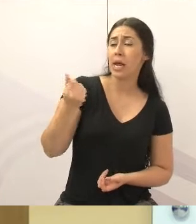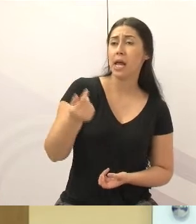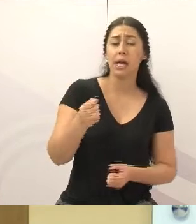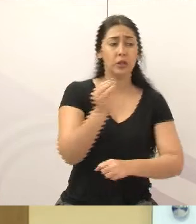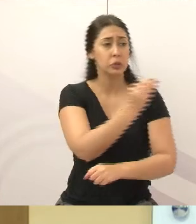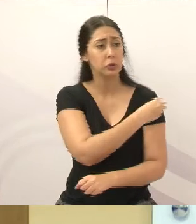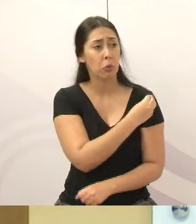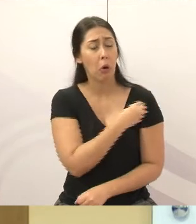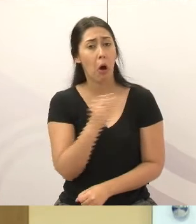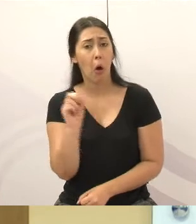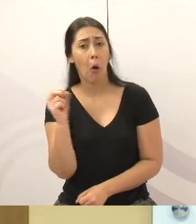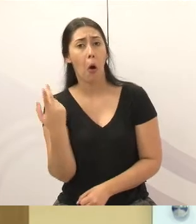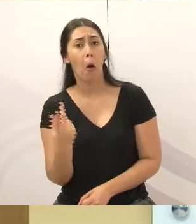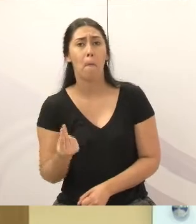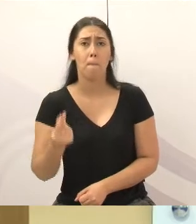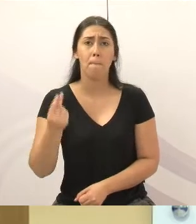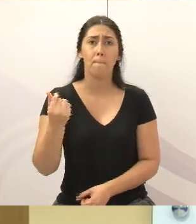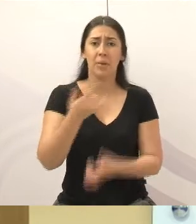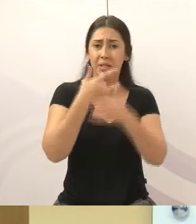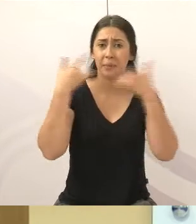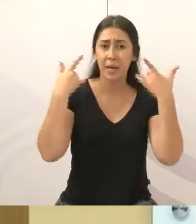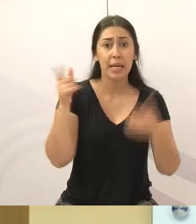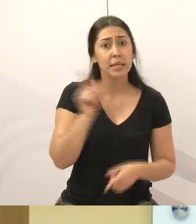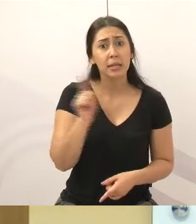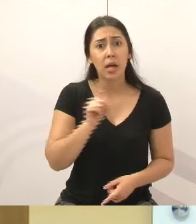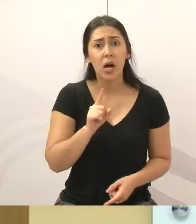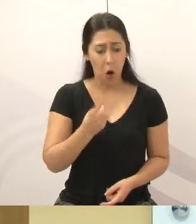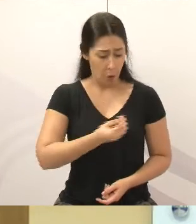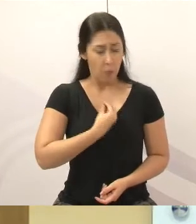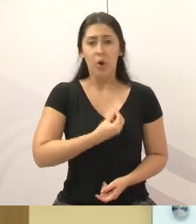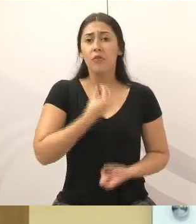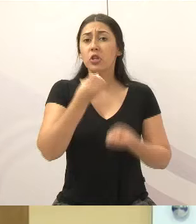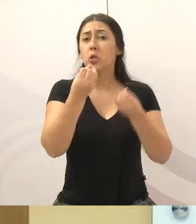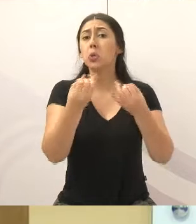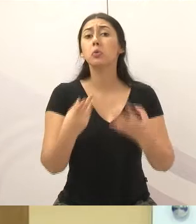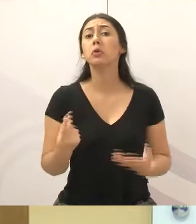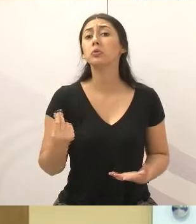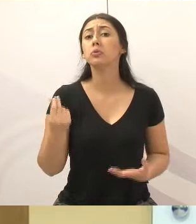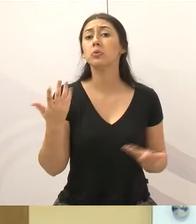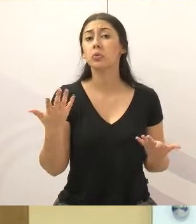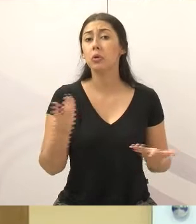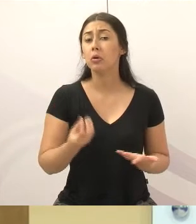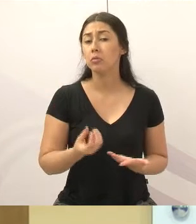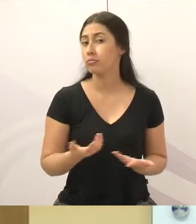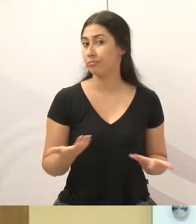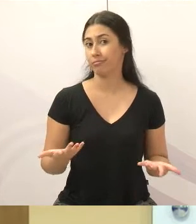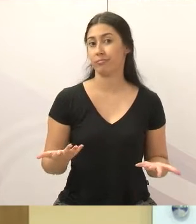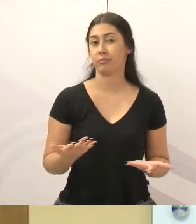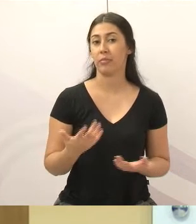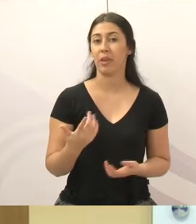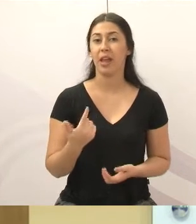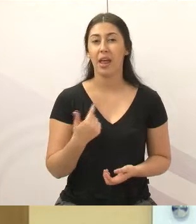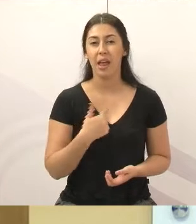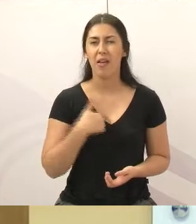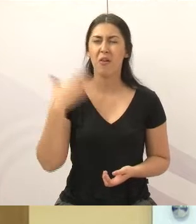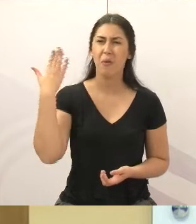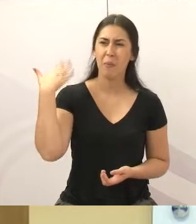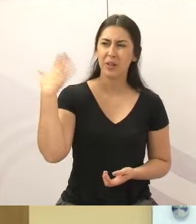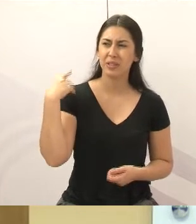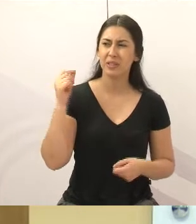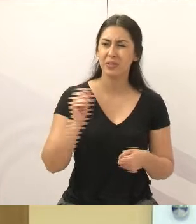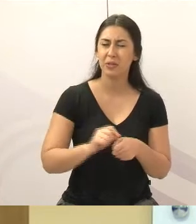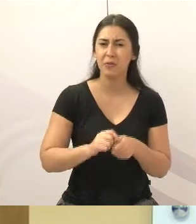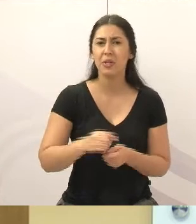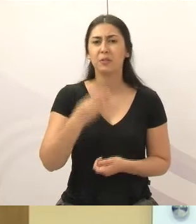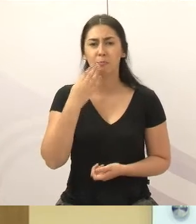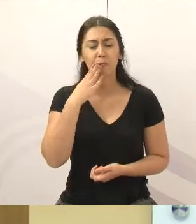máscara. Quanto vale uma vida? Eu fiz um juramento em 1998, quando me formei fisioterapeuta como profissional